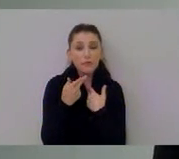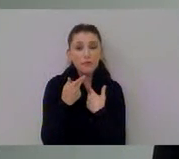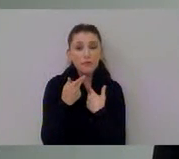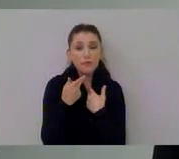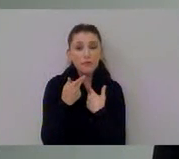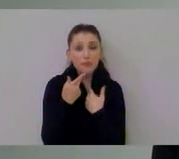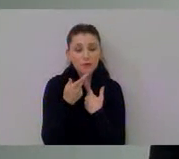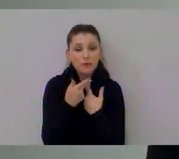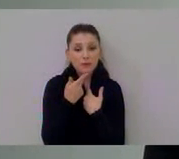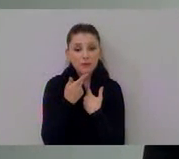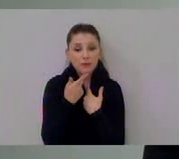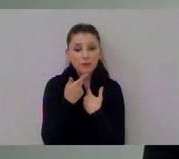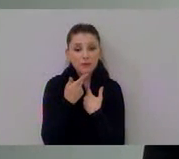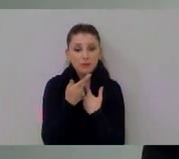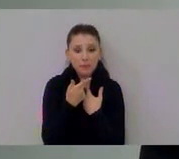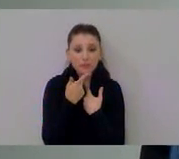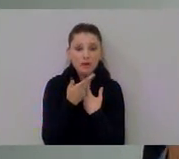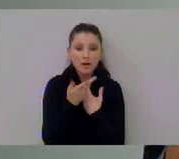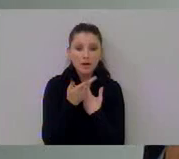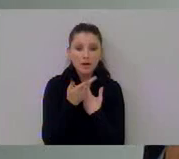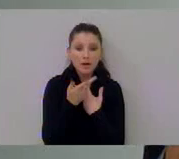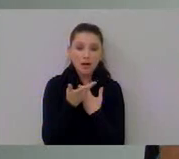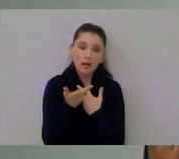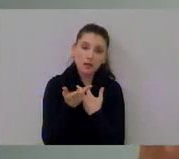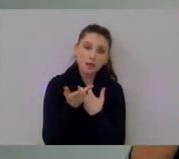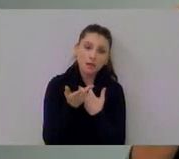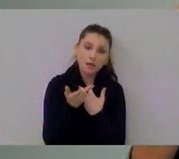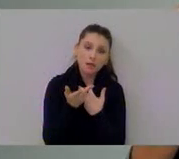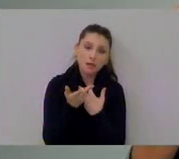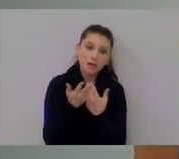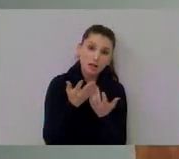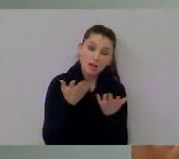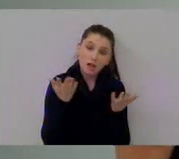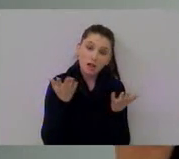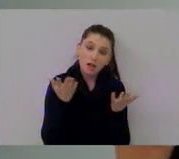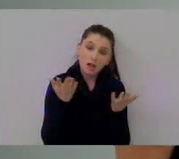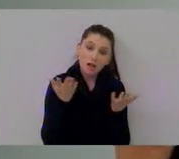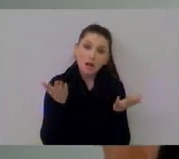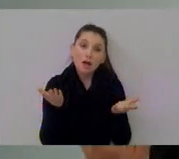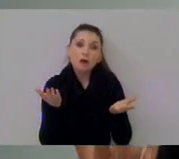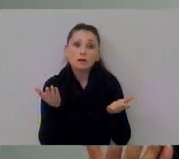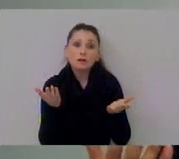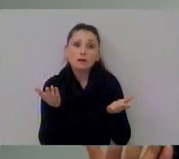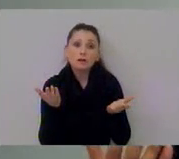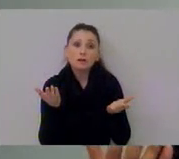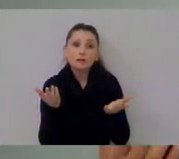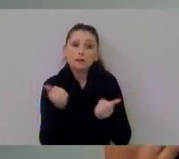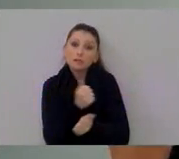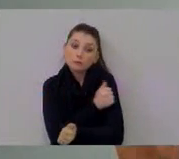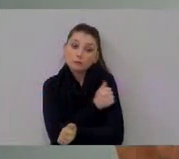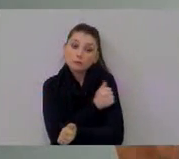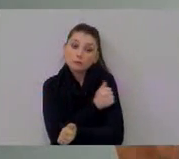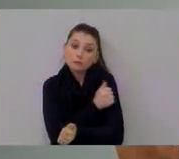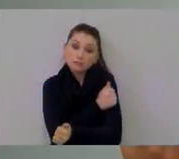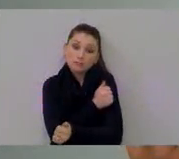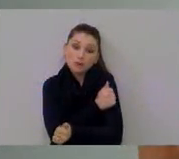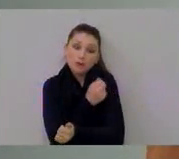é claro, claro que na visão deles e que eles poderiam prometer, e